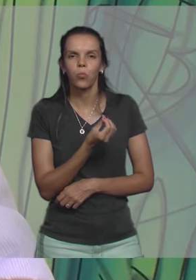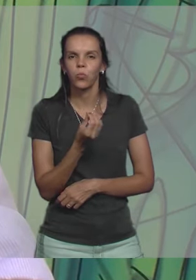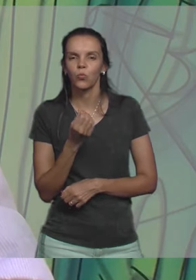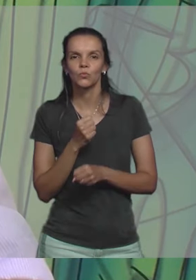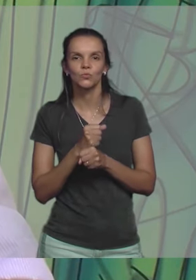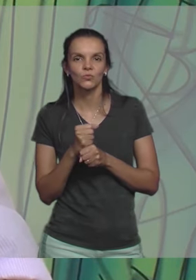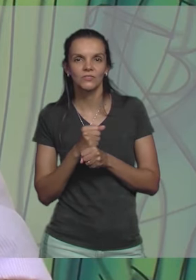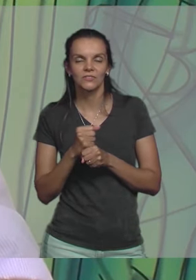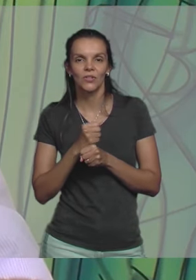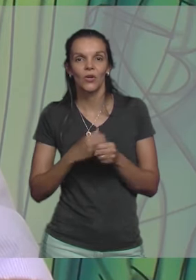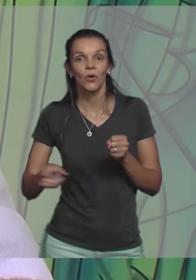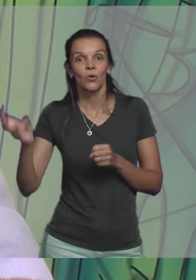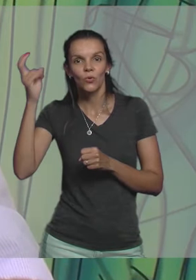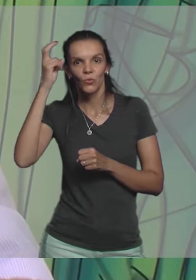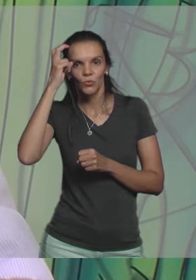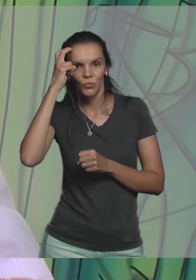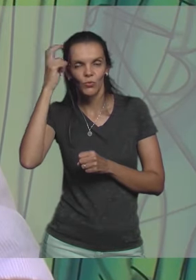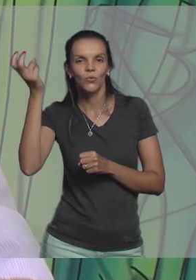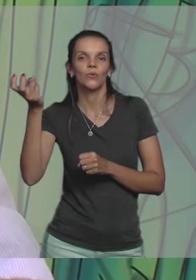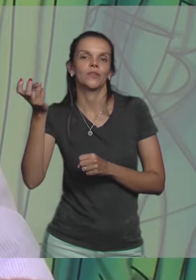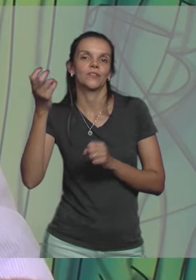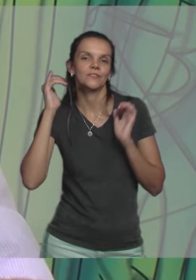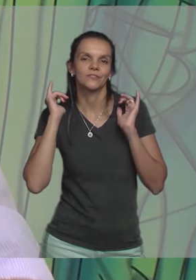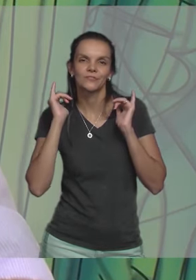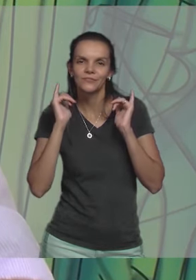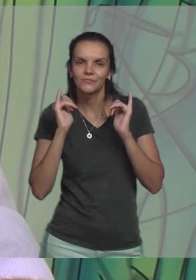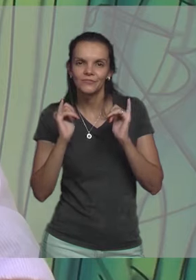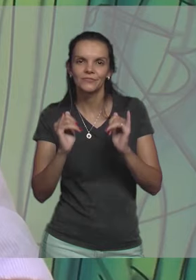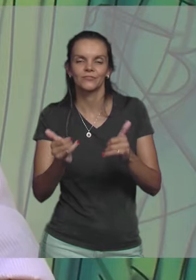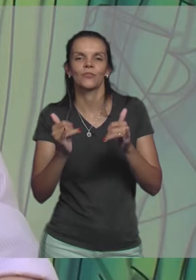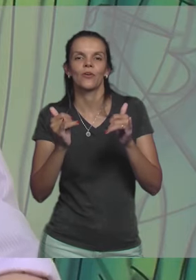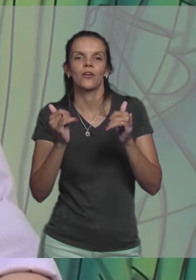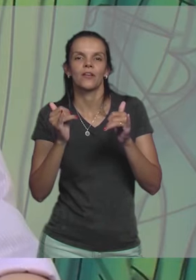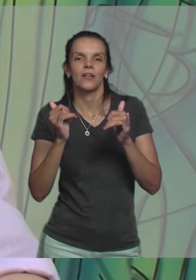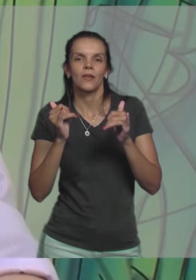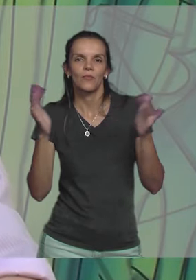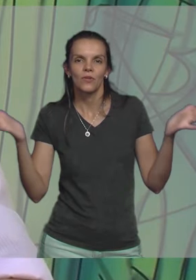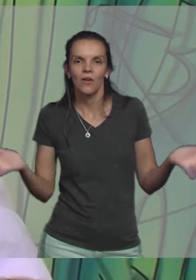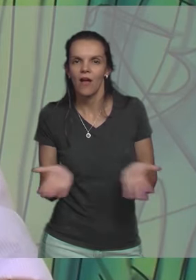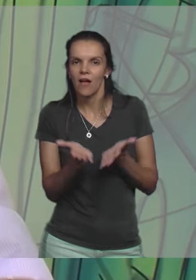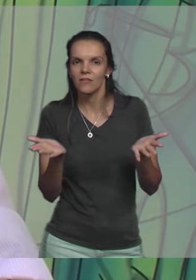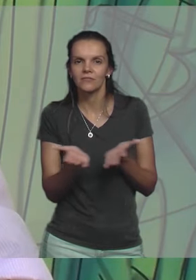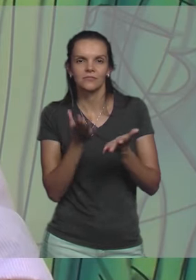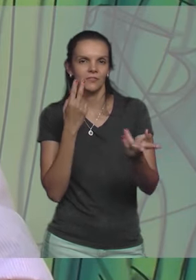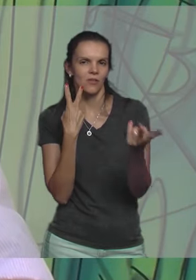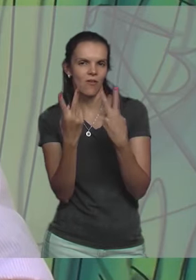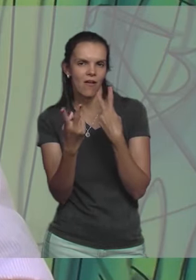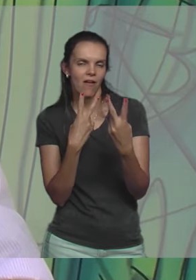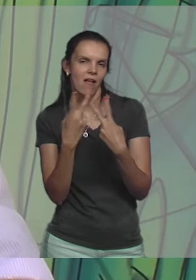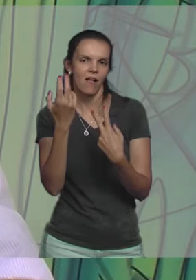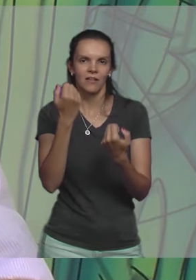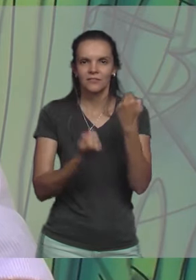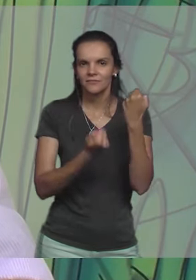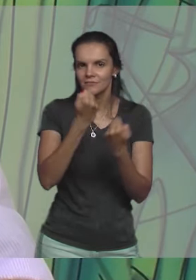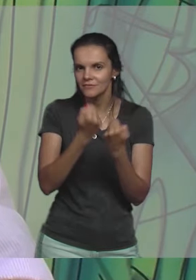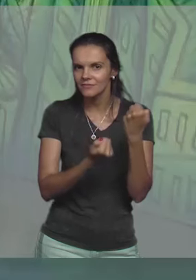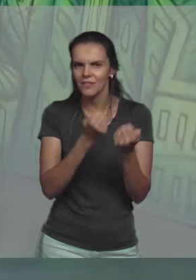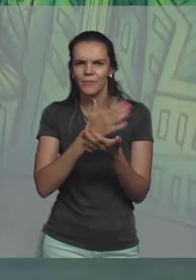anos uma cultura do rodoviarismo aqui no Brasil, com estímulo ao uso do automóvel, né? Que começou na